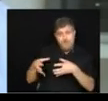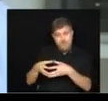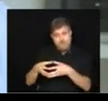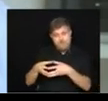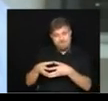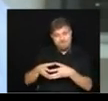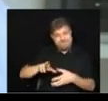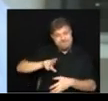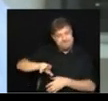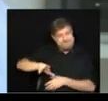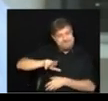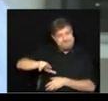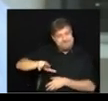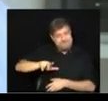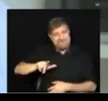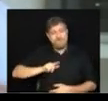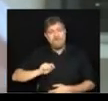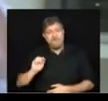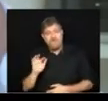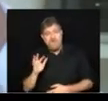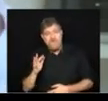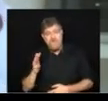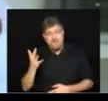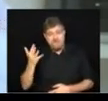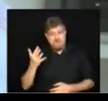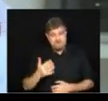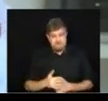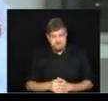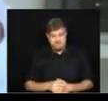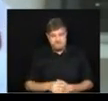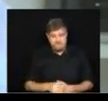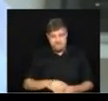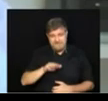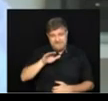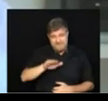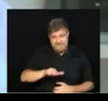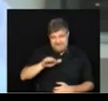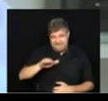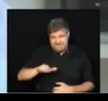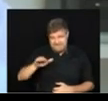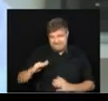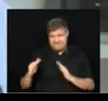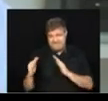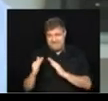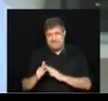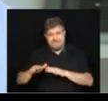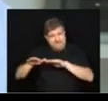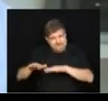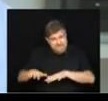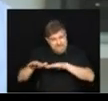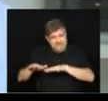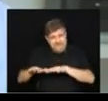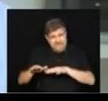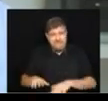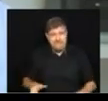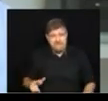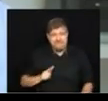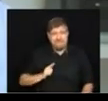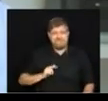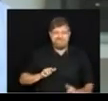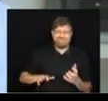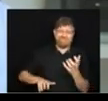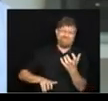tanto. A questão das crianças estarem em casa, isso às vezes